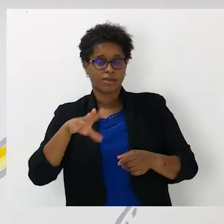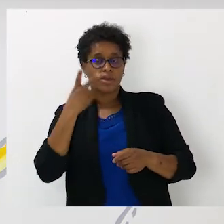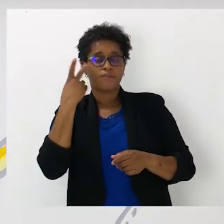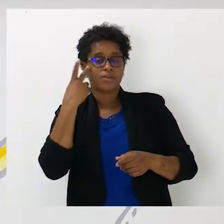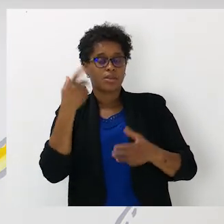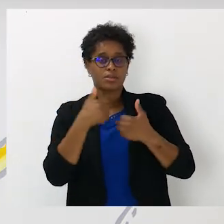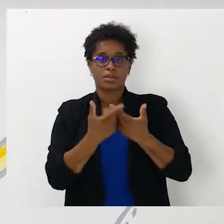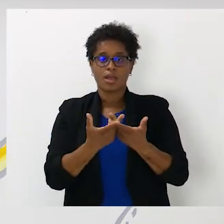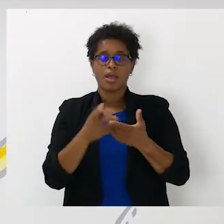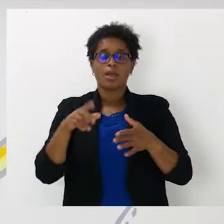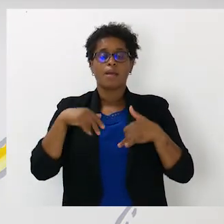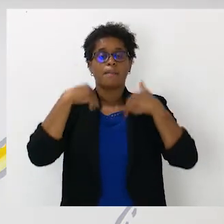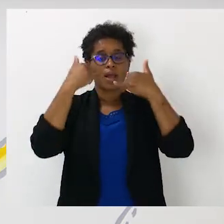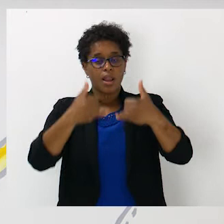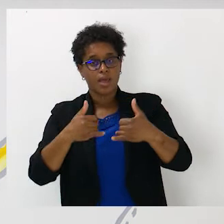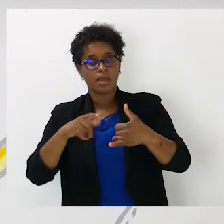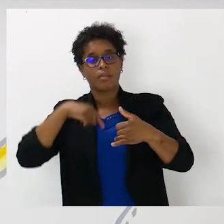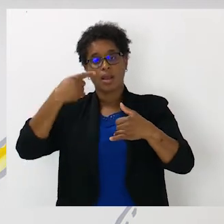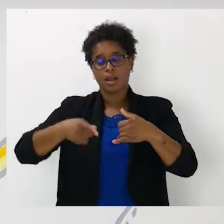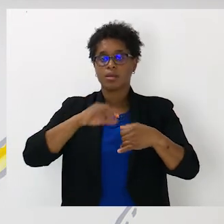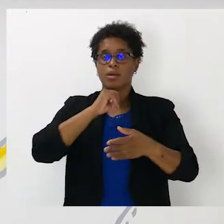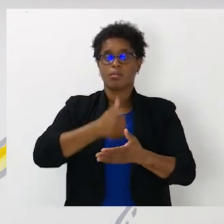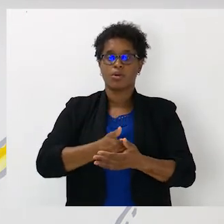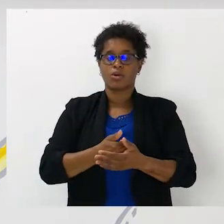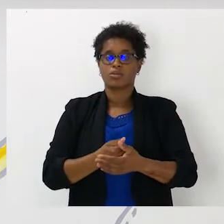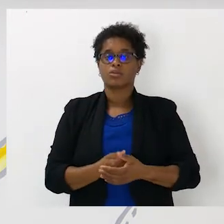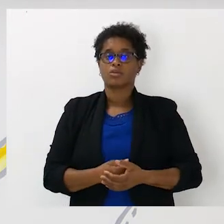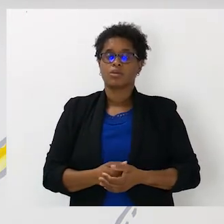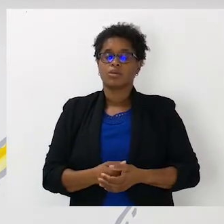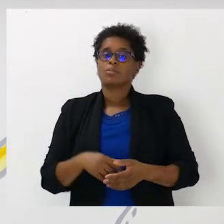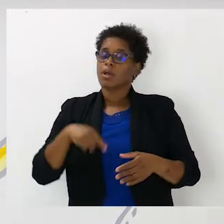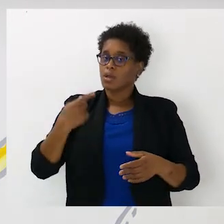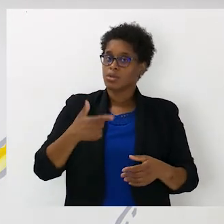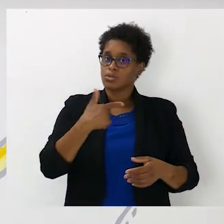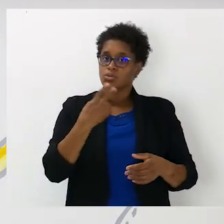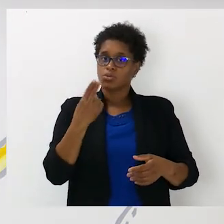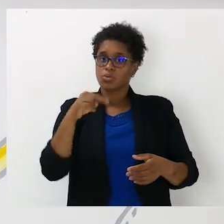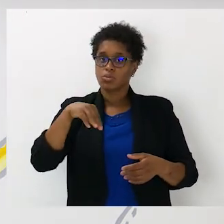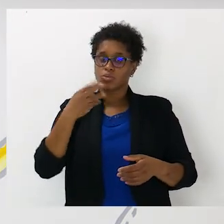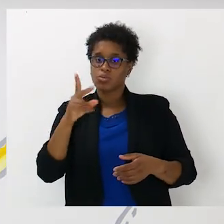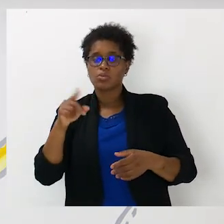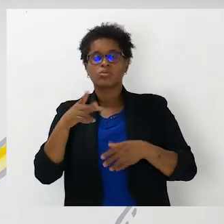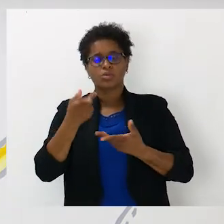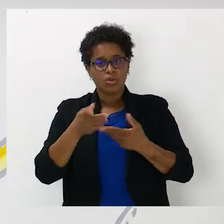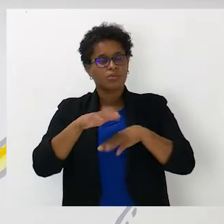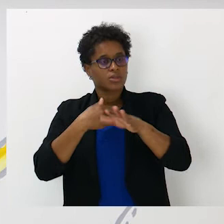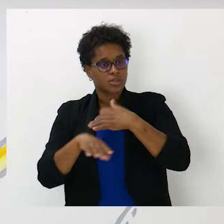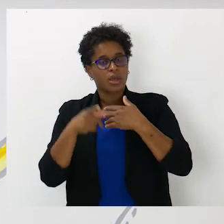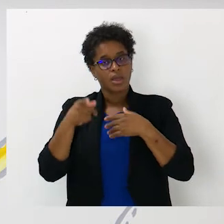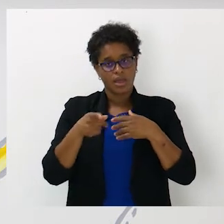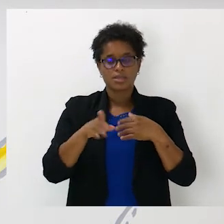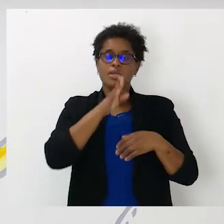eterna, na vida para além da morte, na vida para além do túmulo. Por isso, desenvolviam